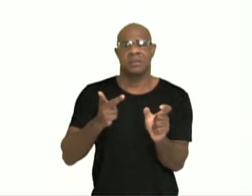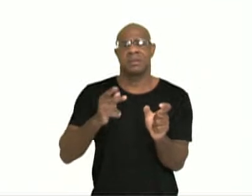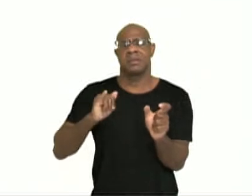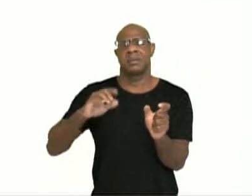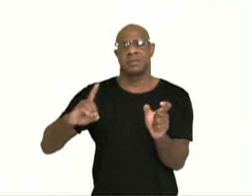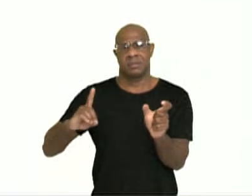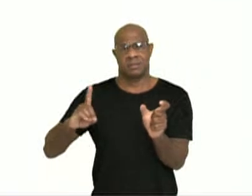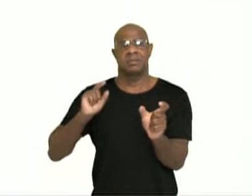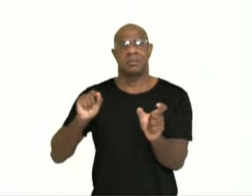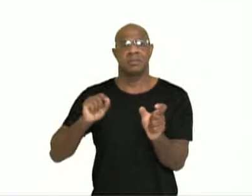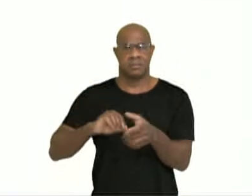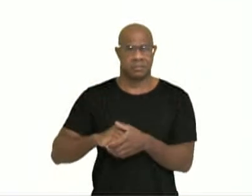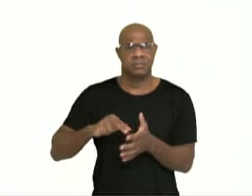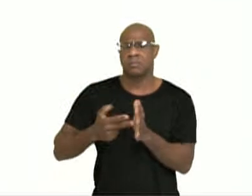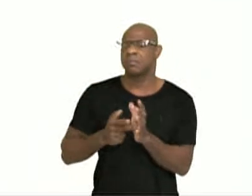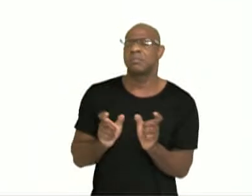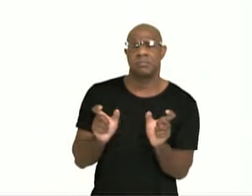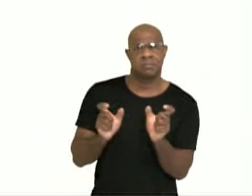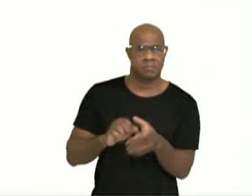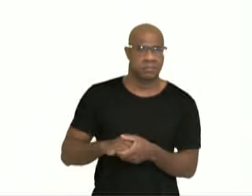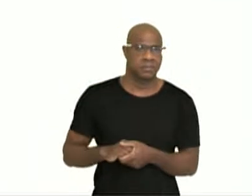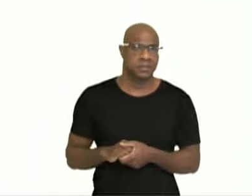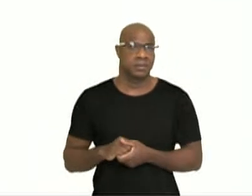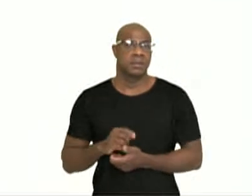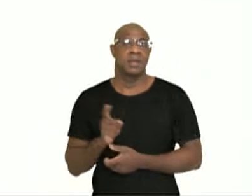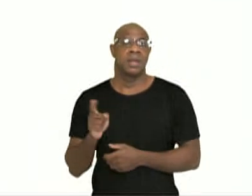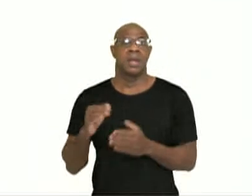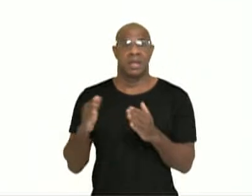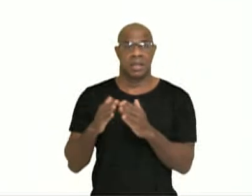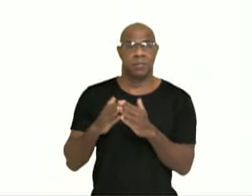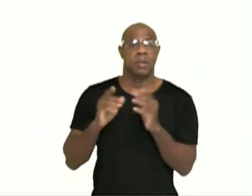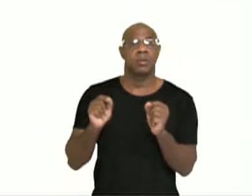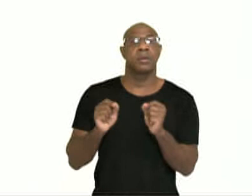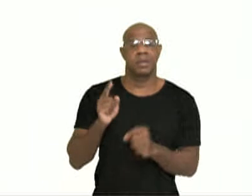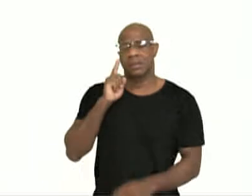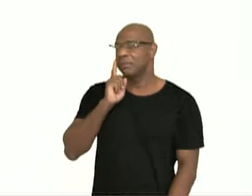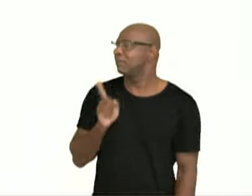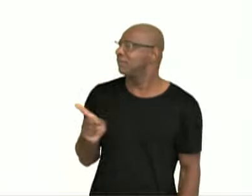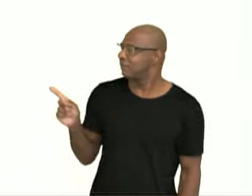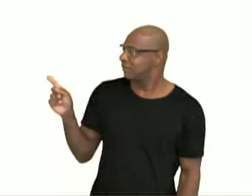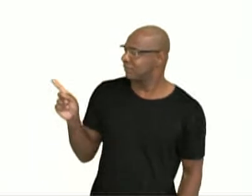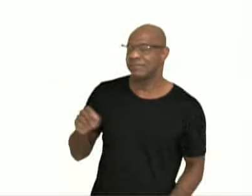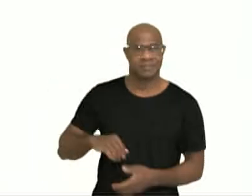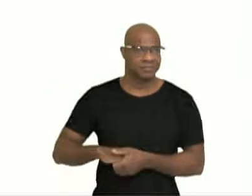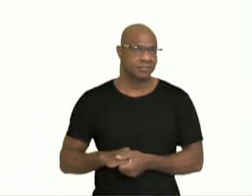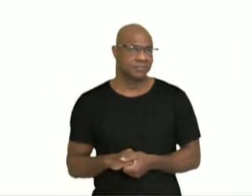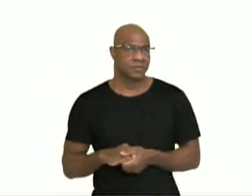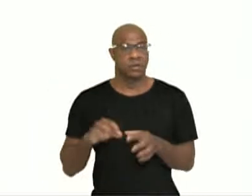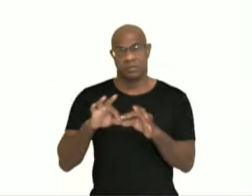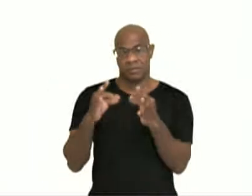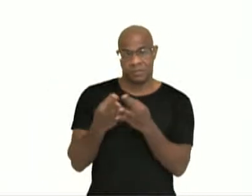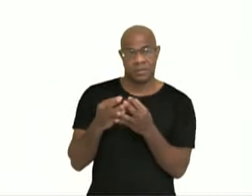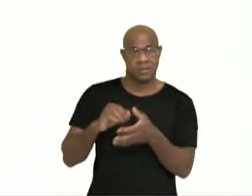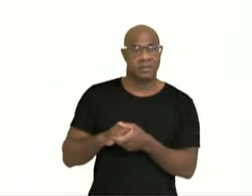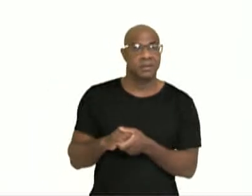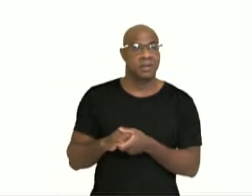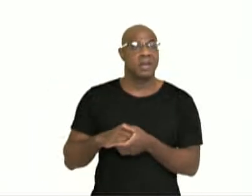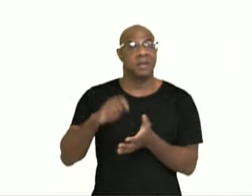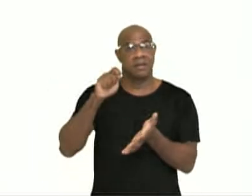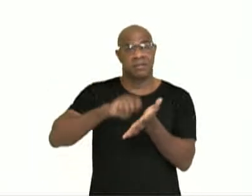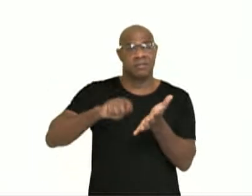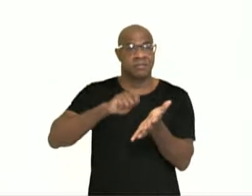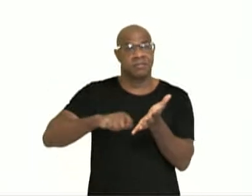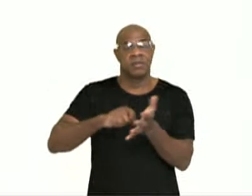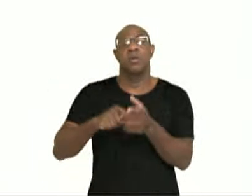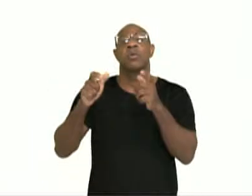child, ela mora com a grandmother, com o uncle e com o cousin, tá? E aí vai descrever como é o